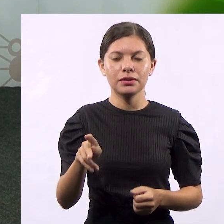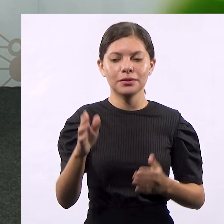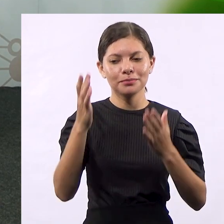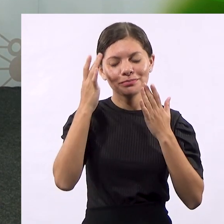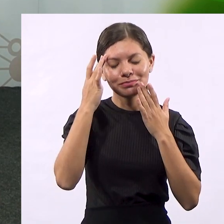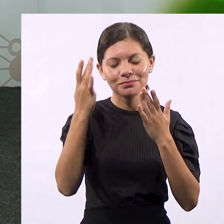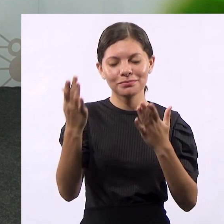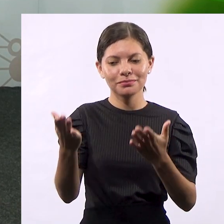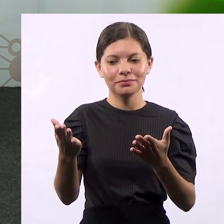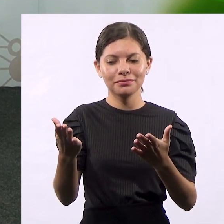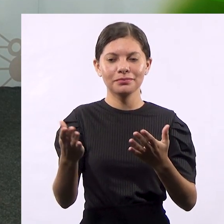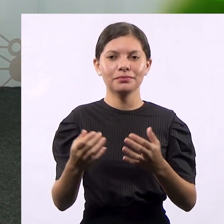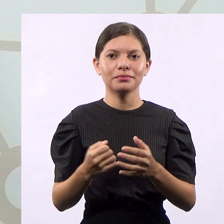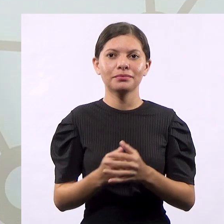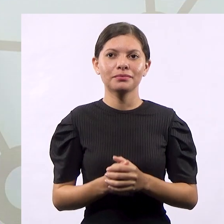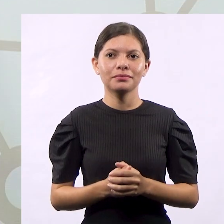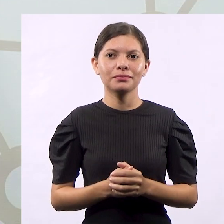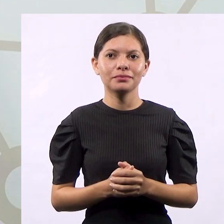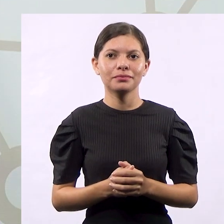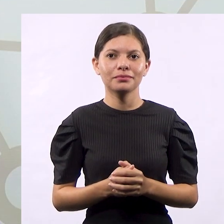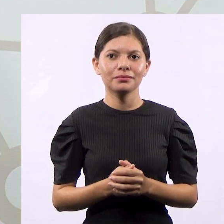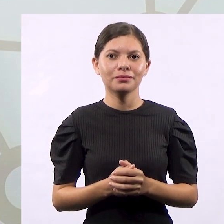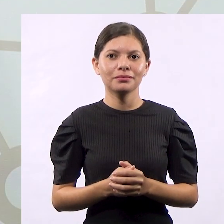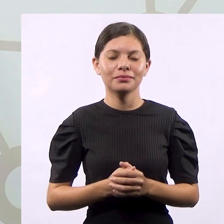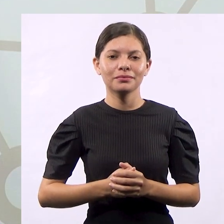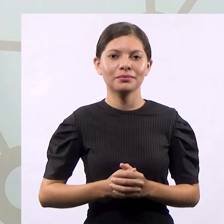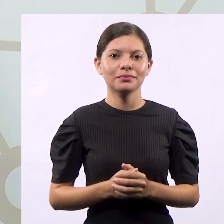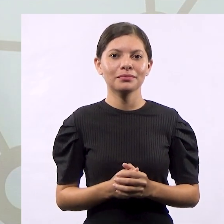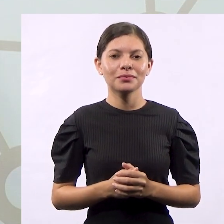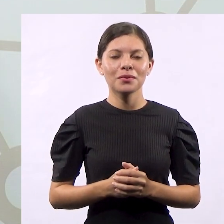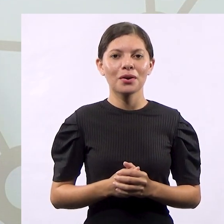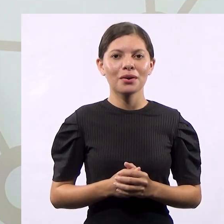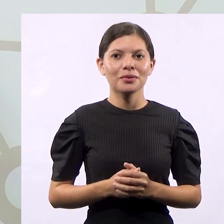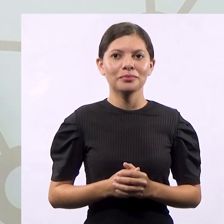muito obrigada por terem aceite o convite.